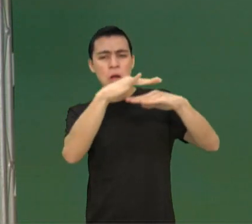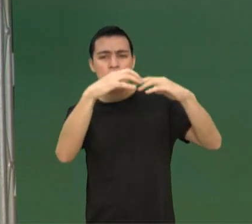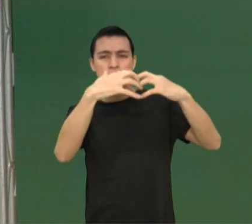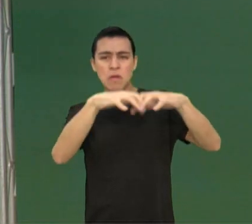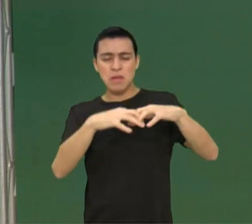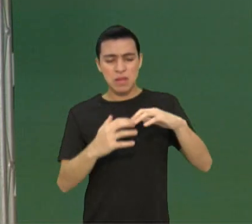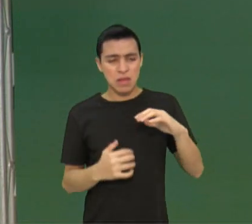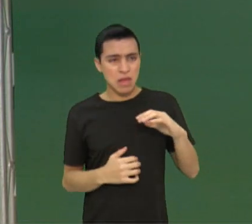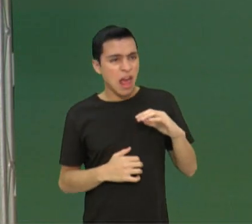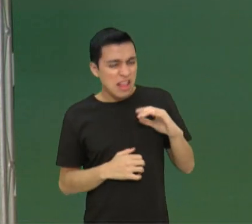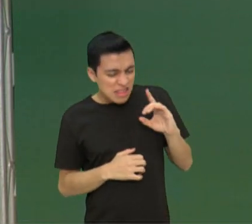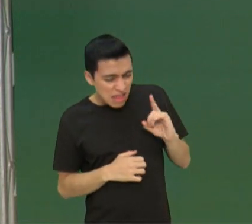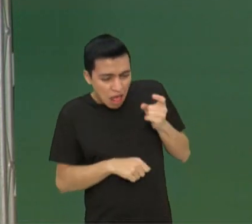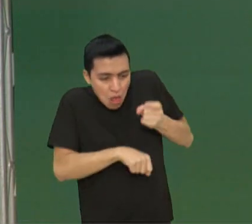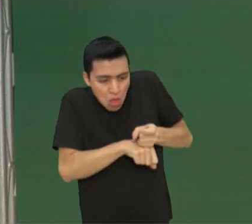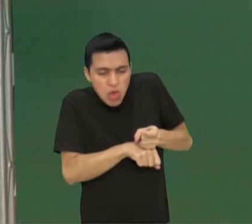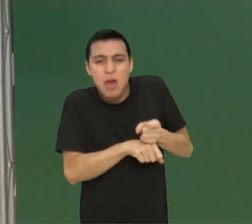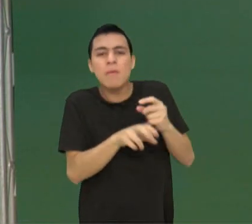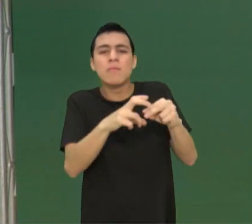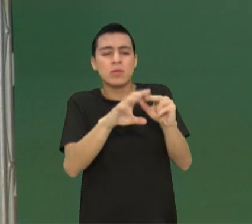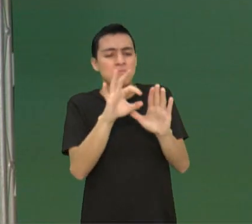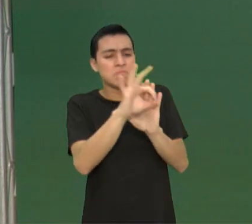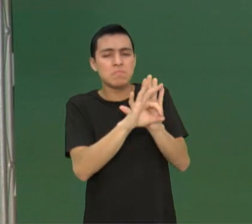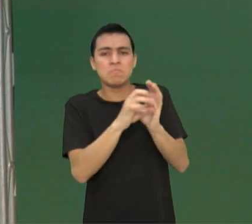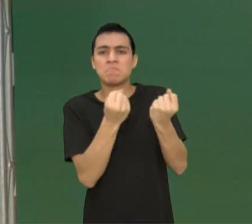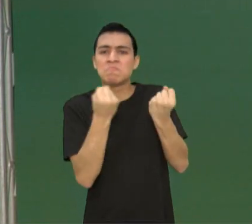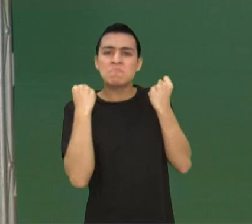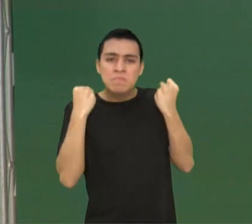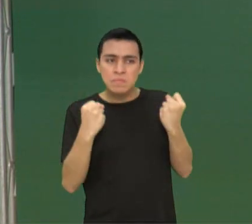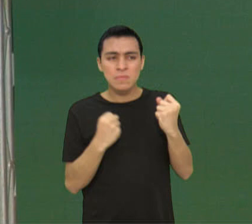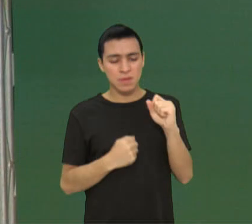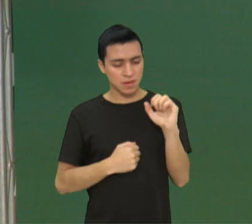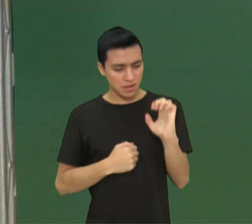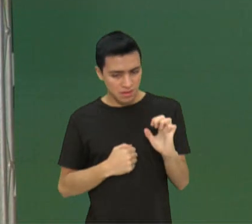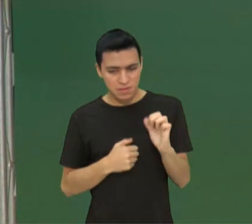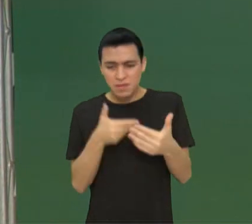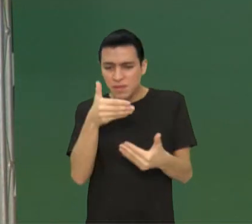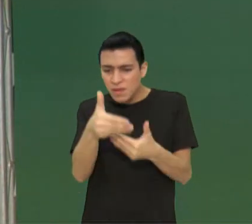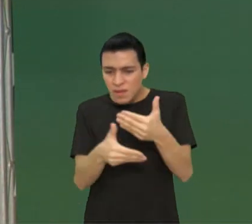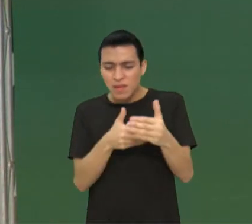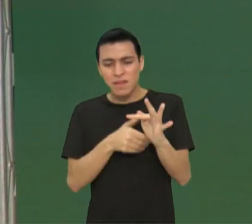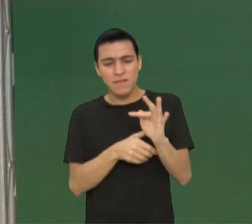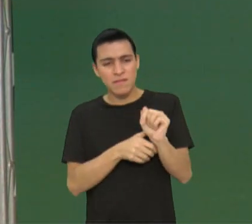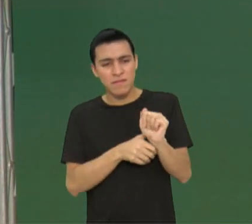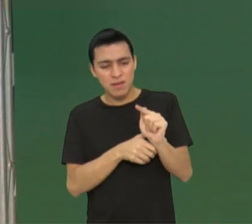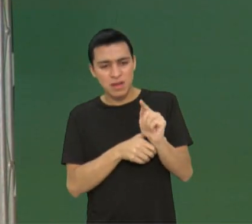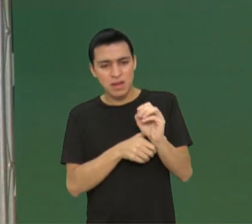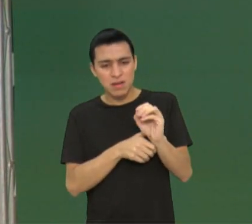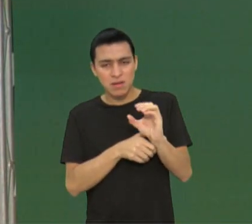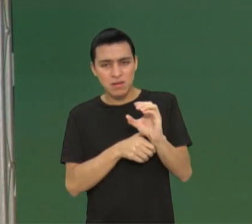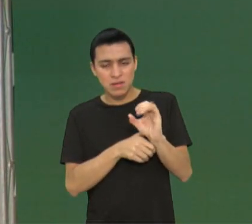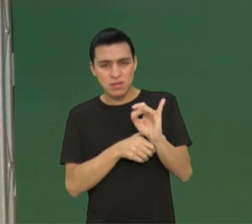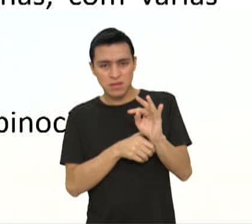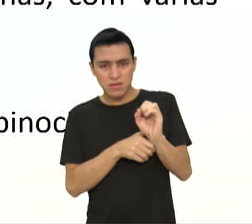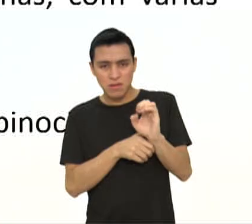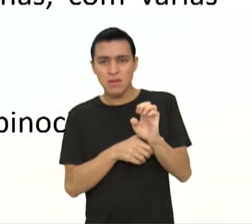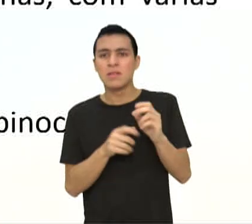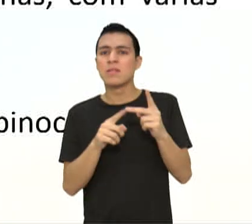rígida, garantindo a estabilidade da célula. E. Está envolvida em processos como fagocitose e a pinocitose.